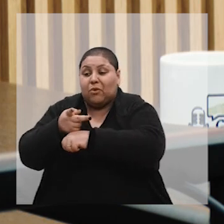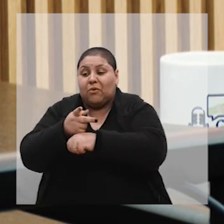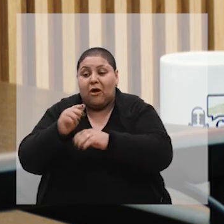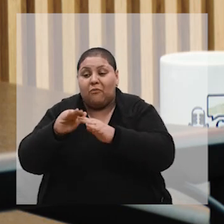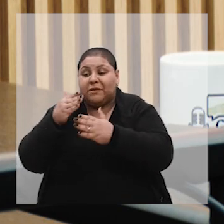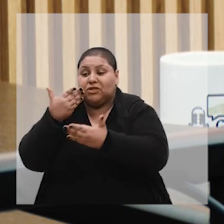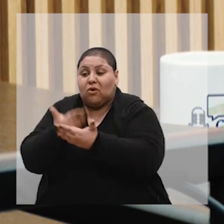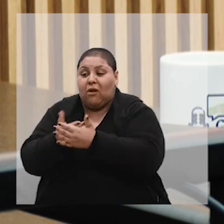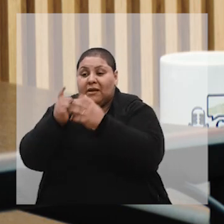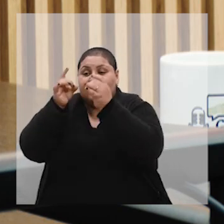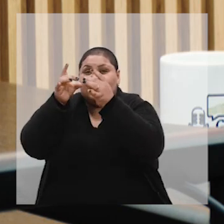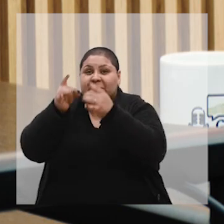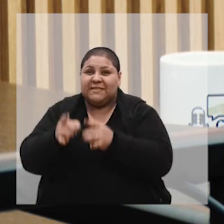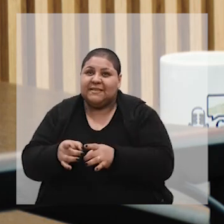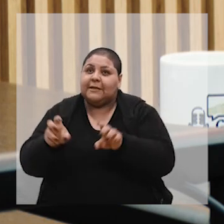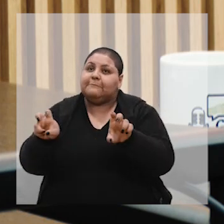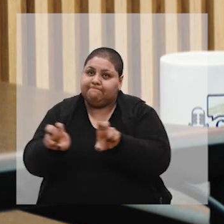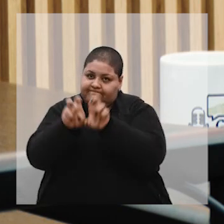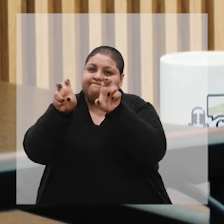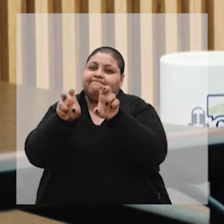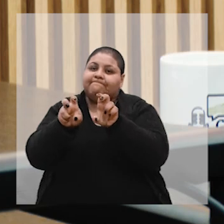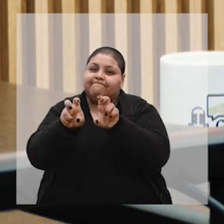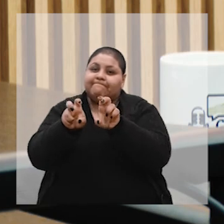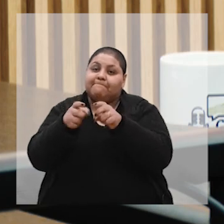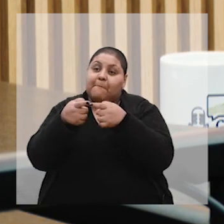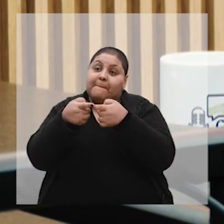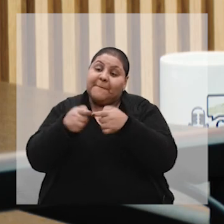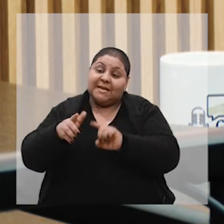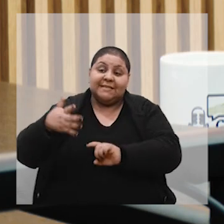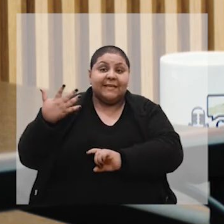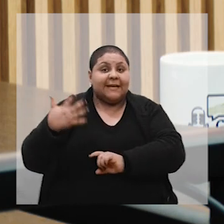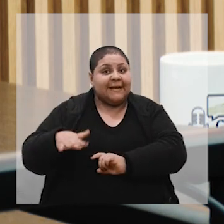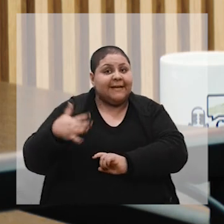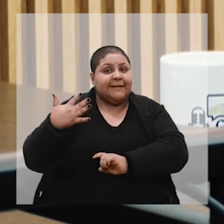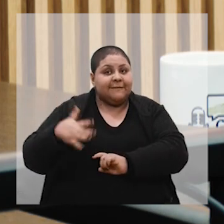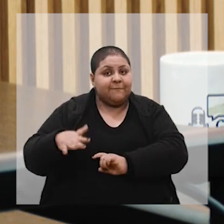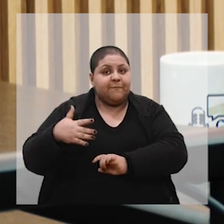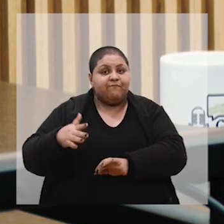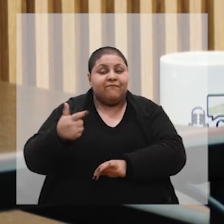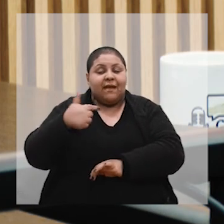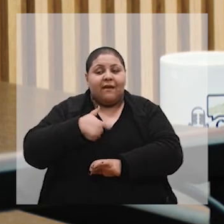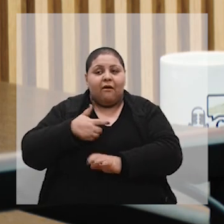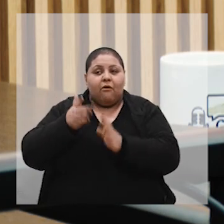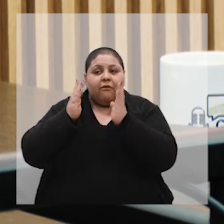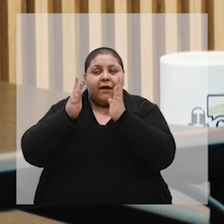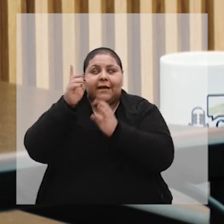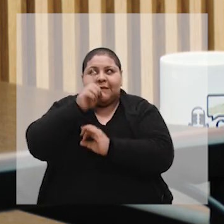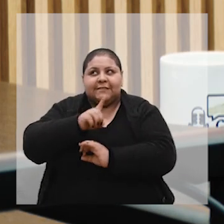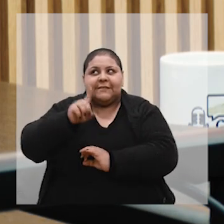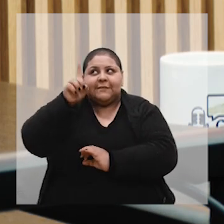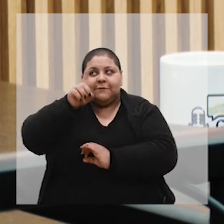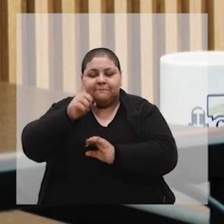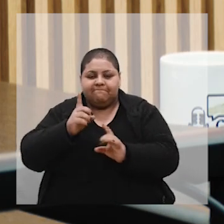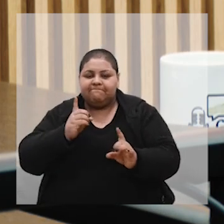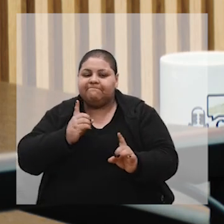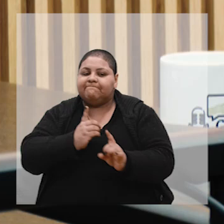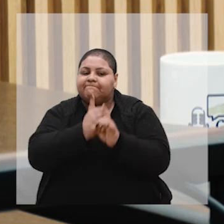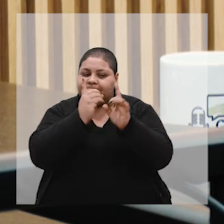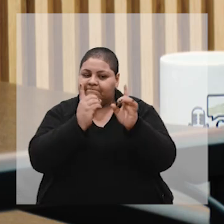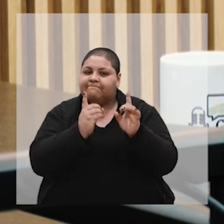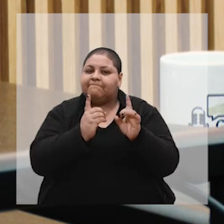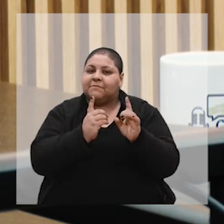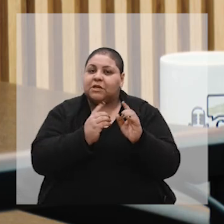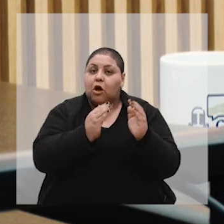inserir ele no esporte. E escolinha custa caro, né, cara? Então, eu dou graças a Deus que eu encontrei esse...